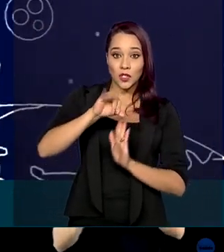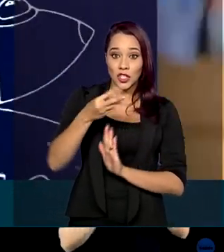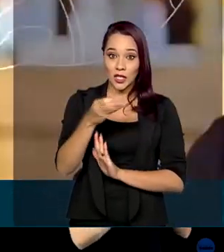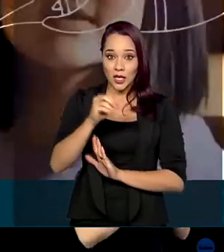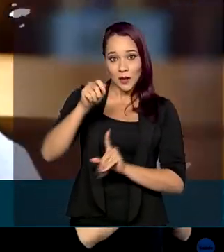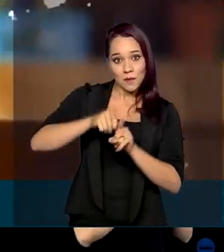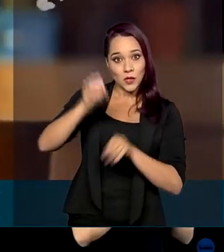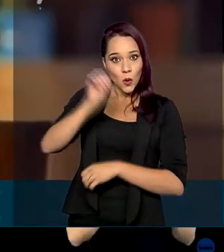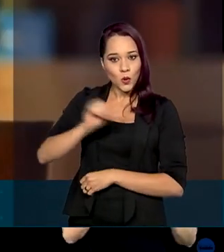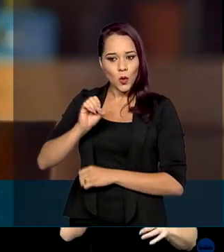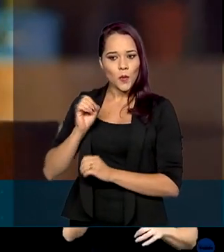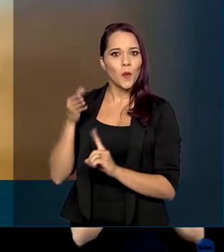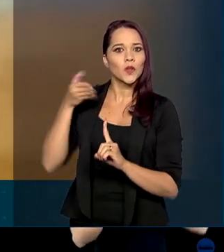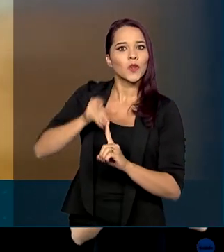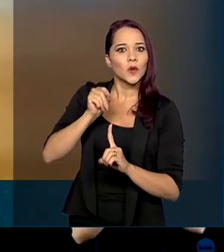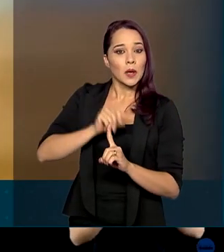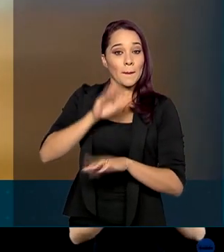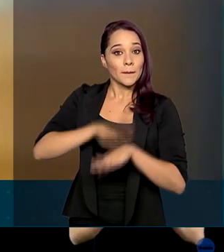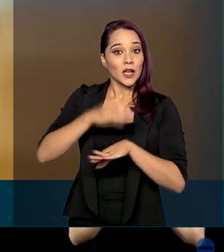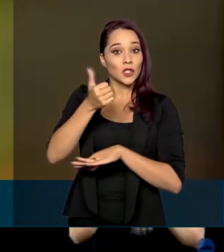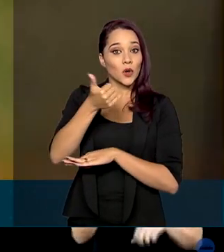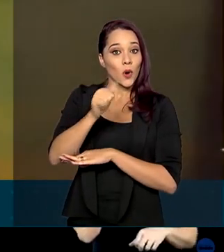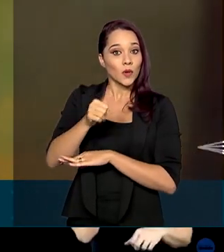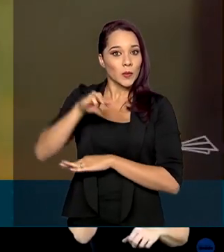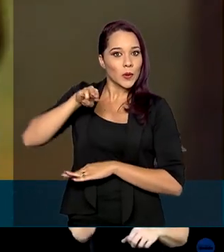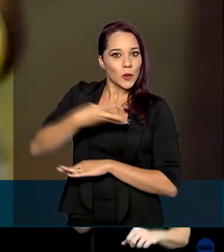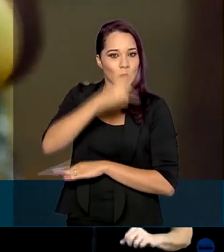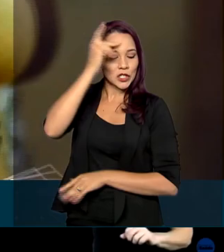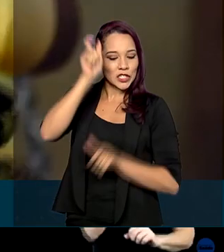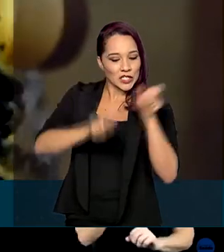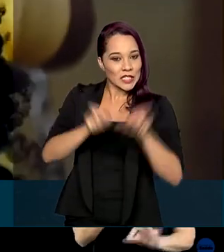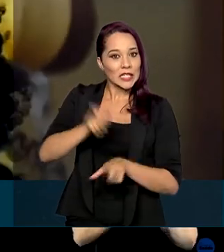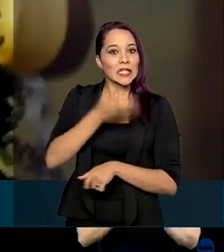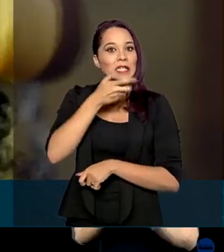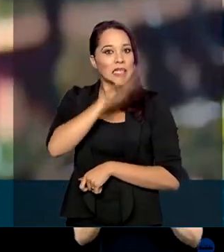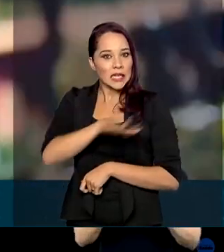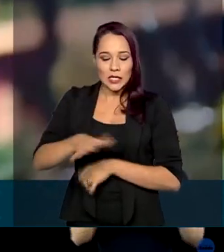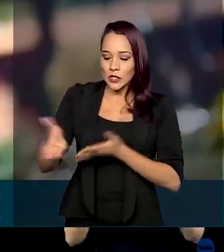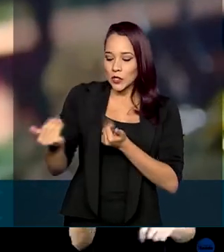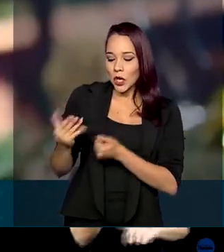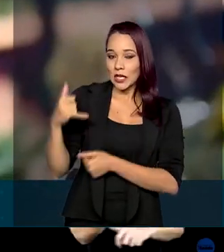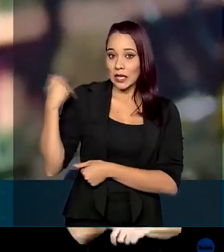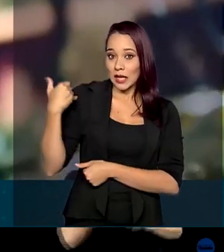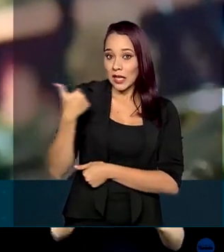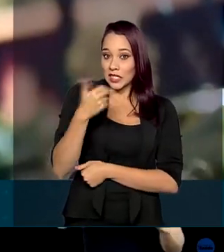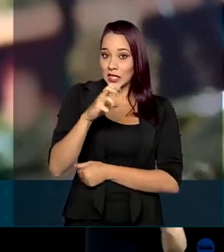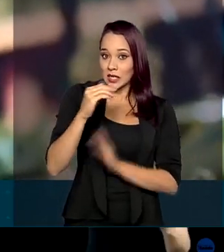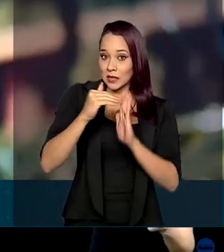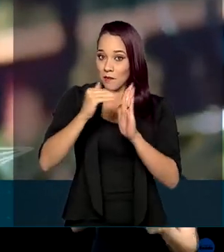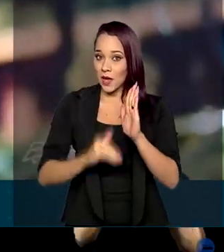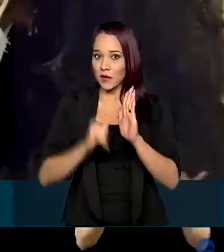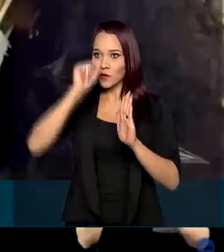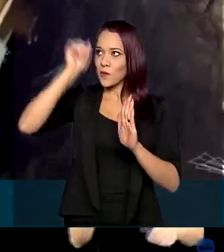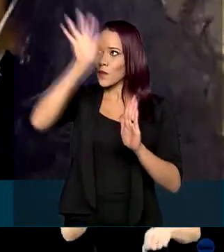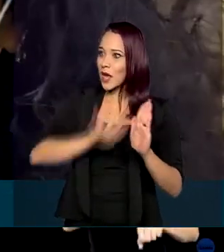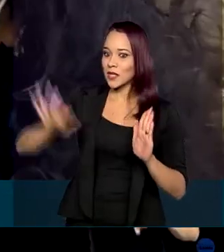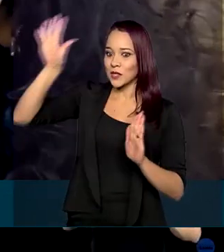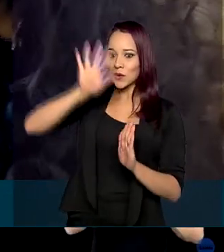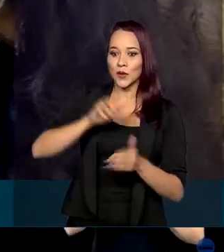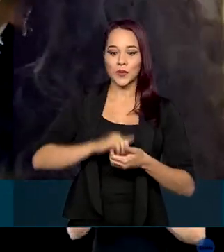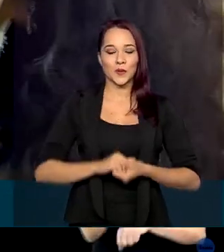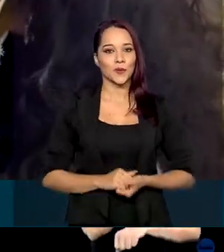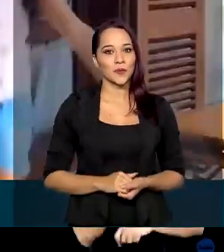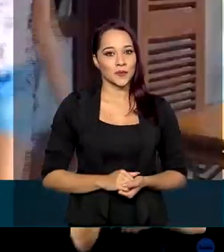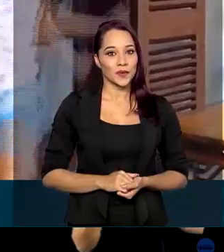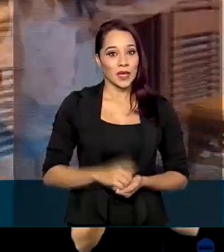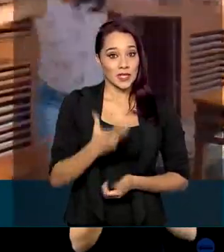de outubro, a meta é imunizar mais de 11 milhões de crianças e adolescentes com menos de 15 anos em todo o país. São vacinas